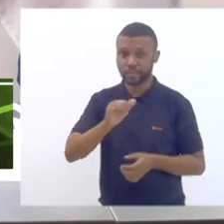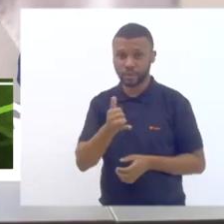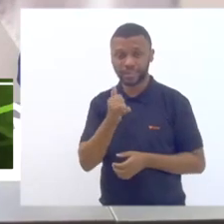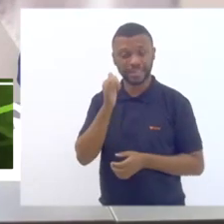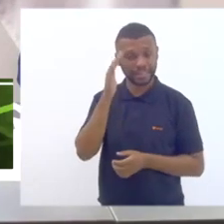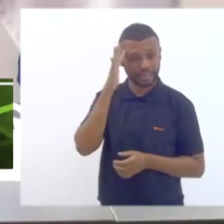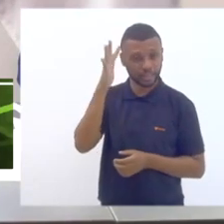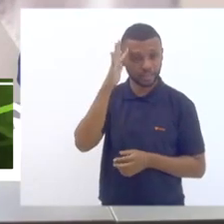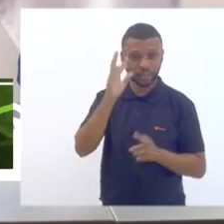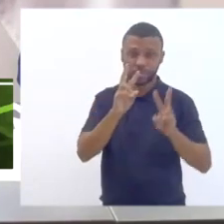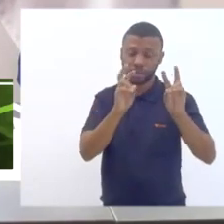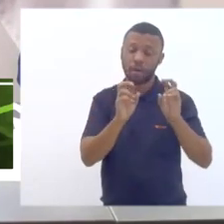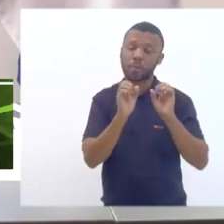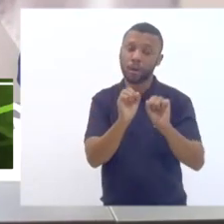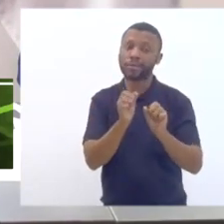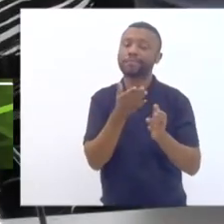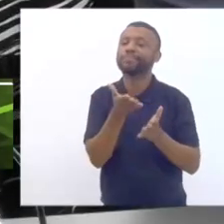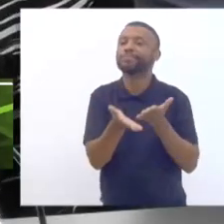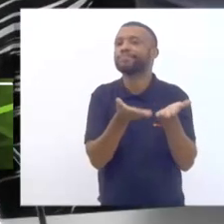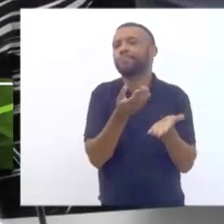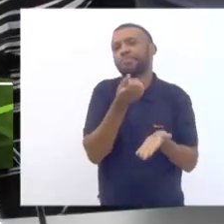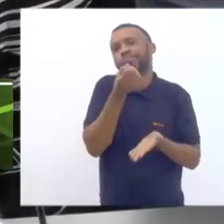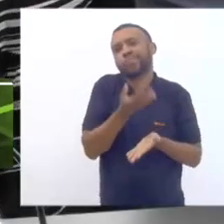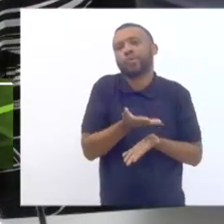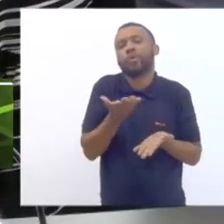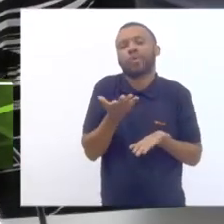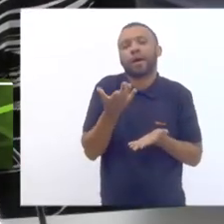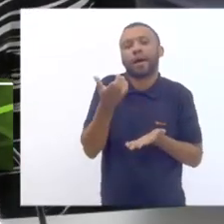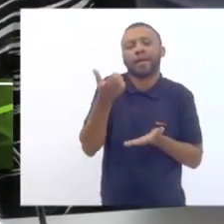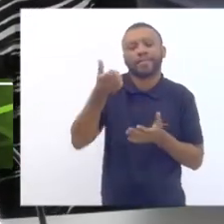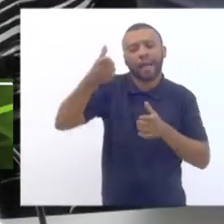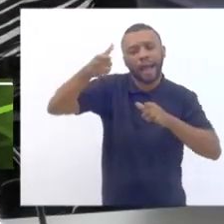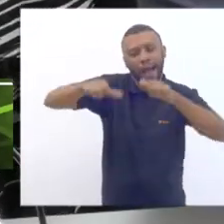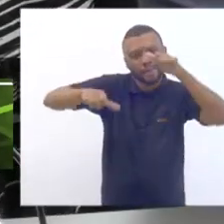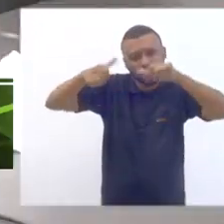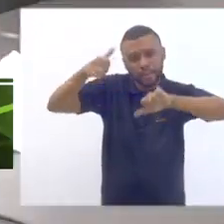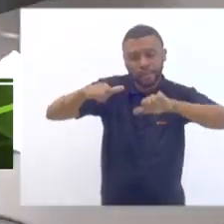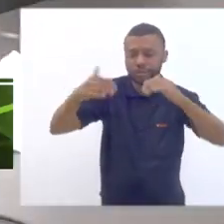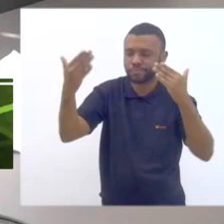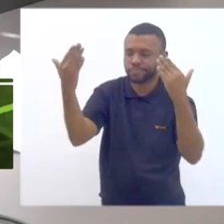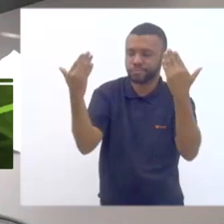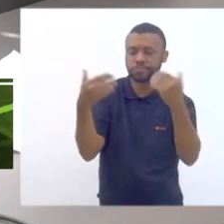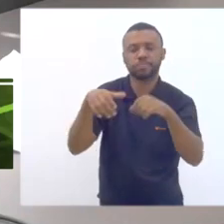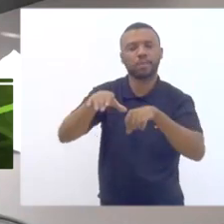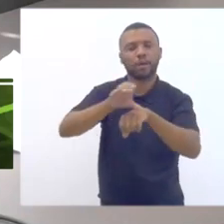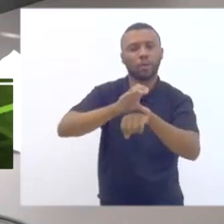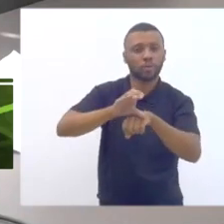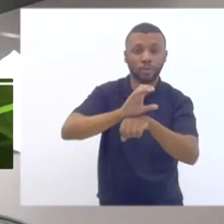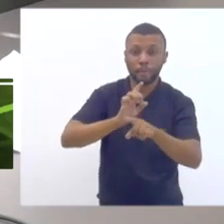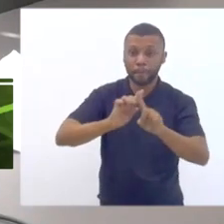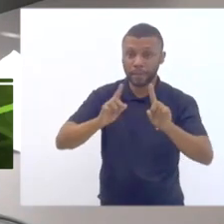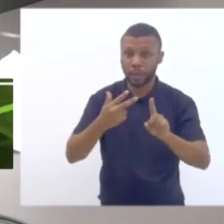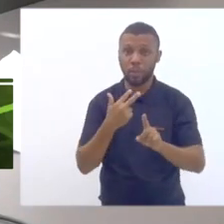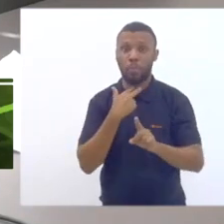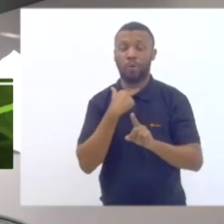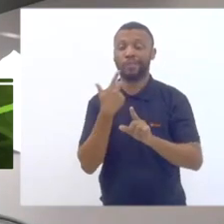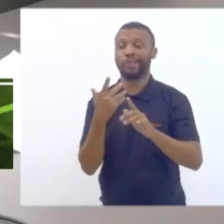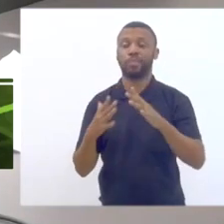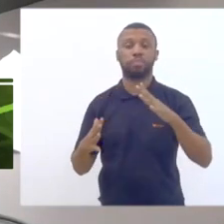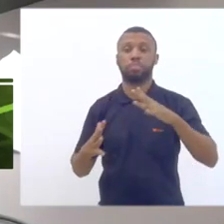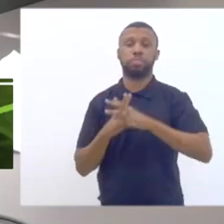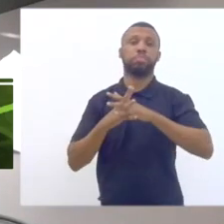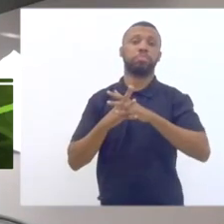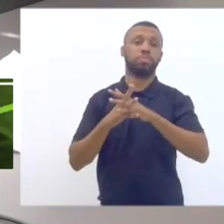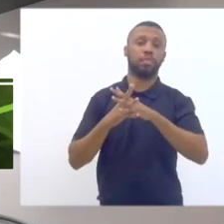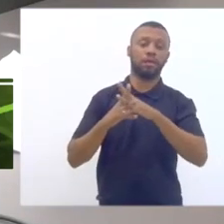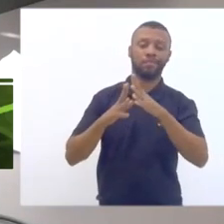pode ser benevolente no exame das constitucionalidades, mas ela não pode ser extravagante